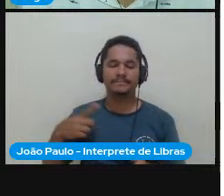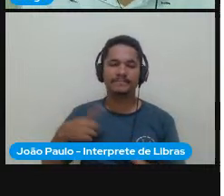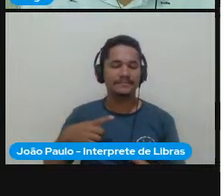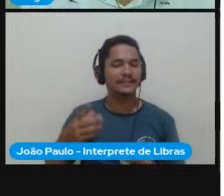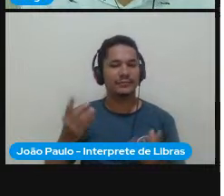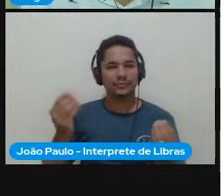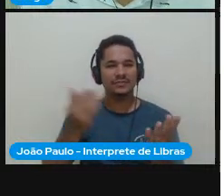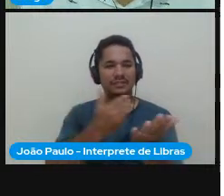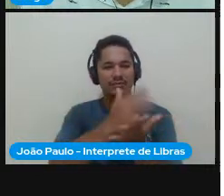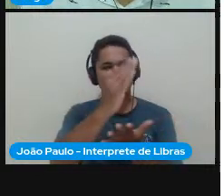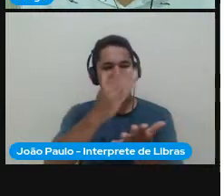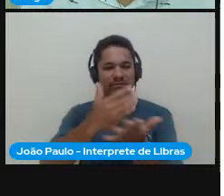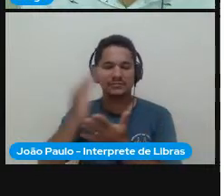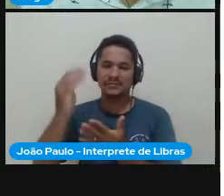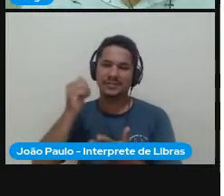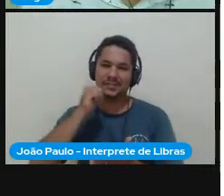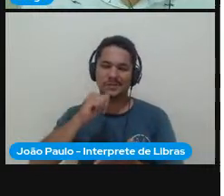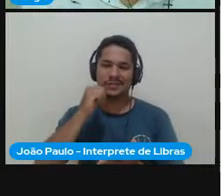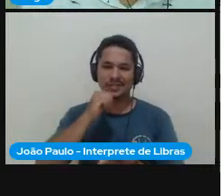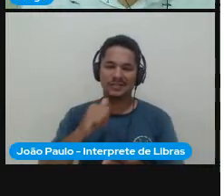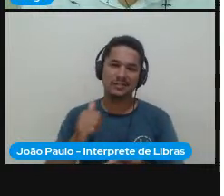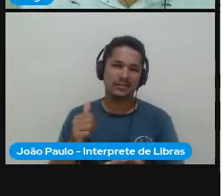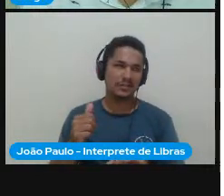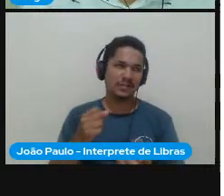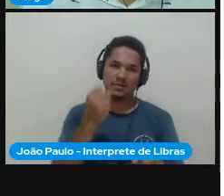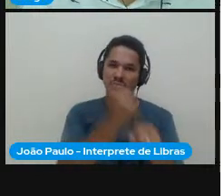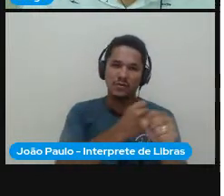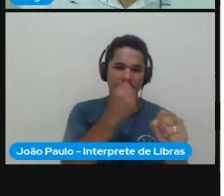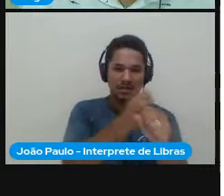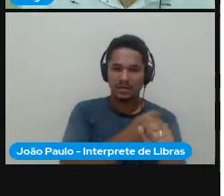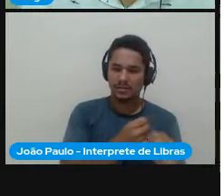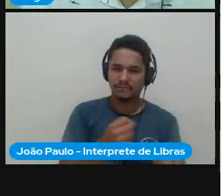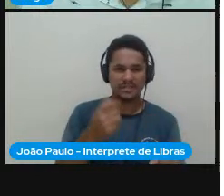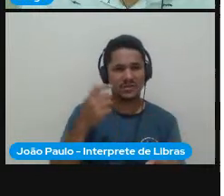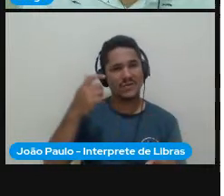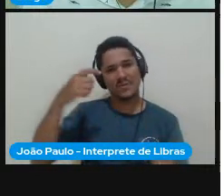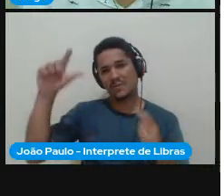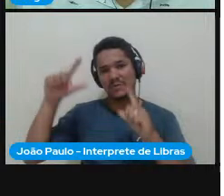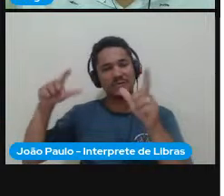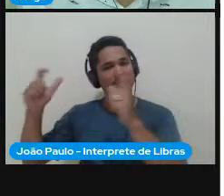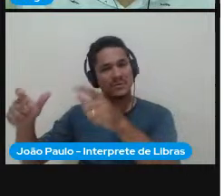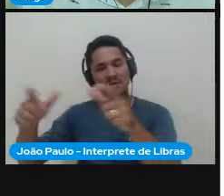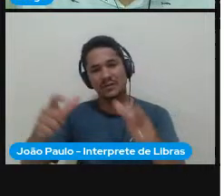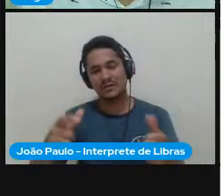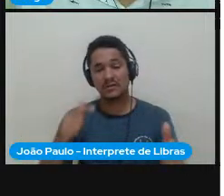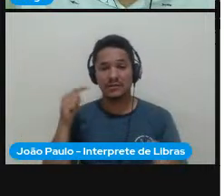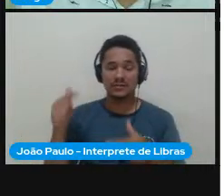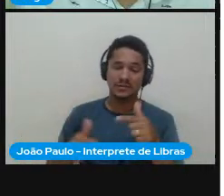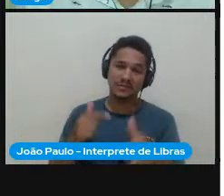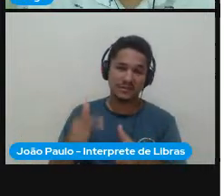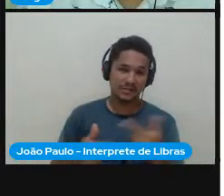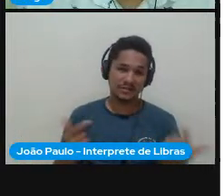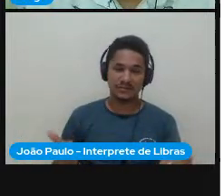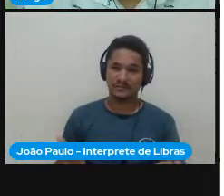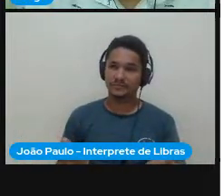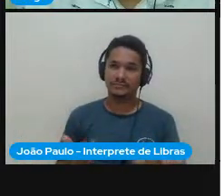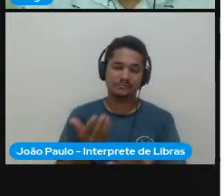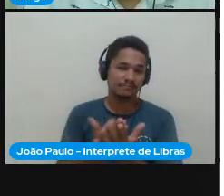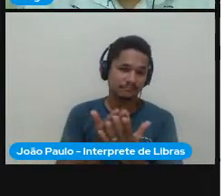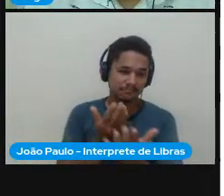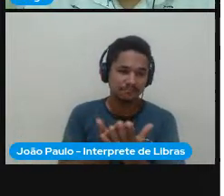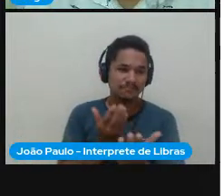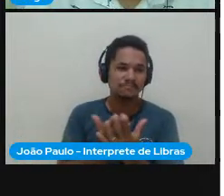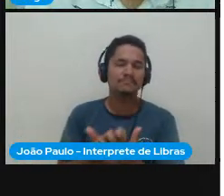exclusão das mulheres, não só na obra, mas em diversos ambientes da vida, né? No trabalho, né? Nos estudos.